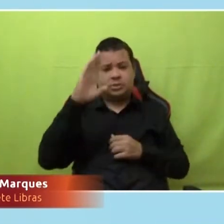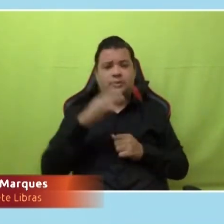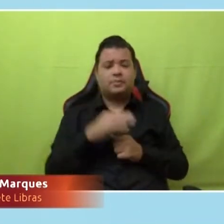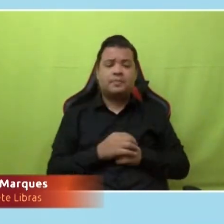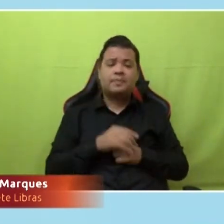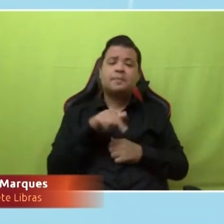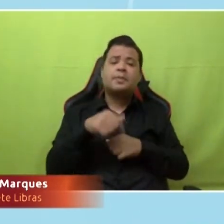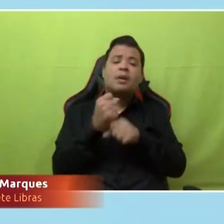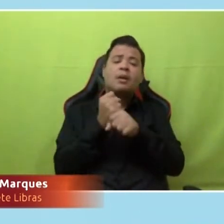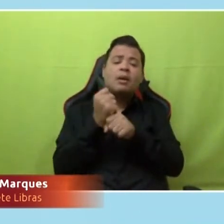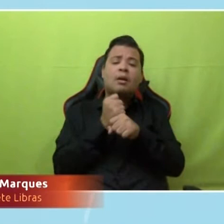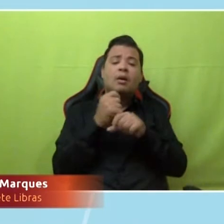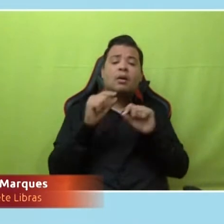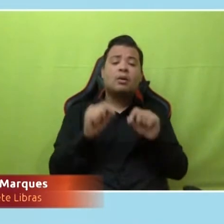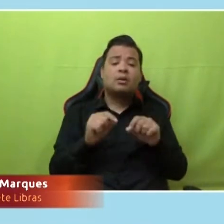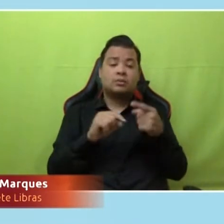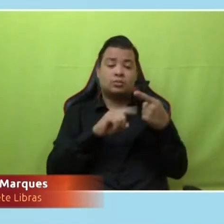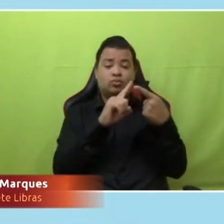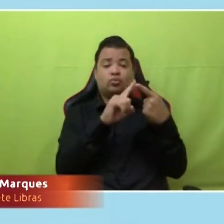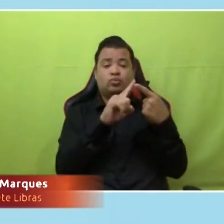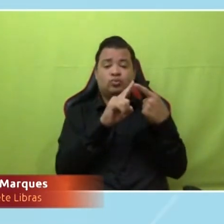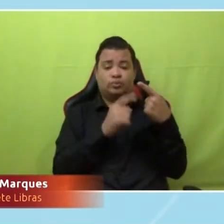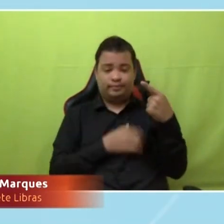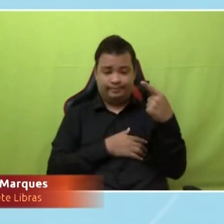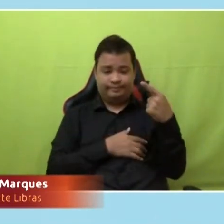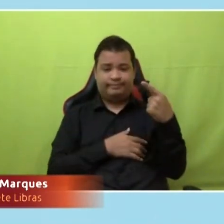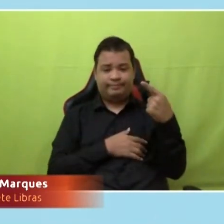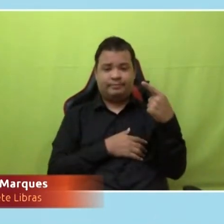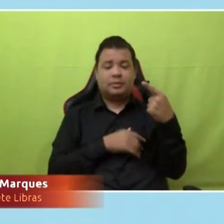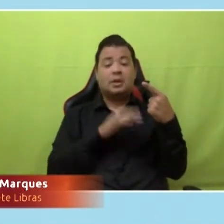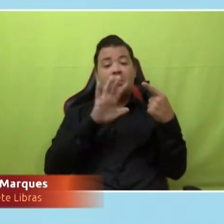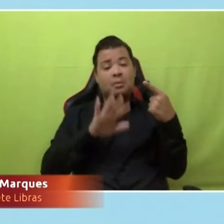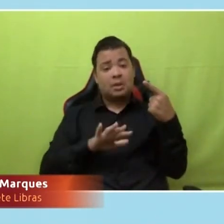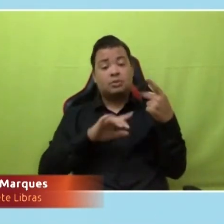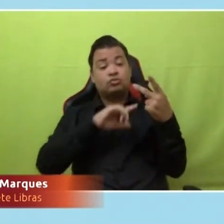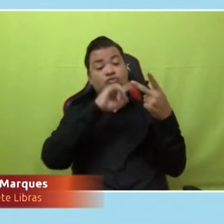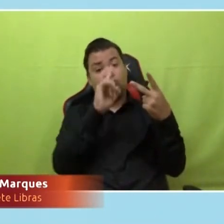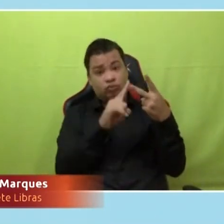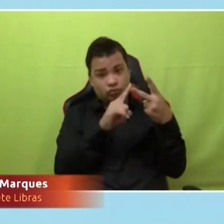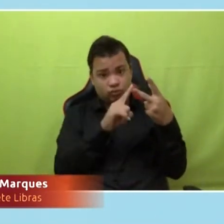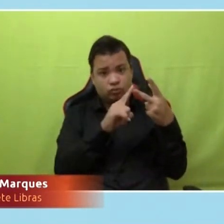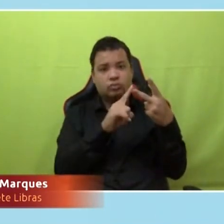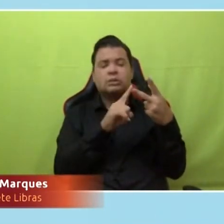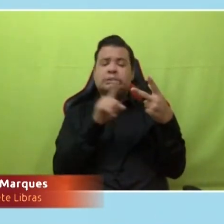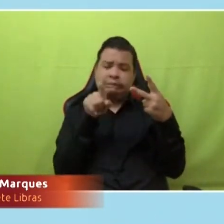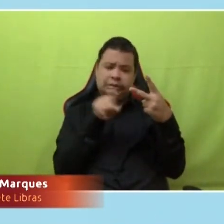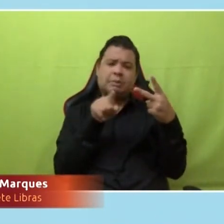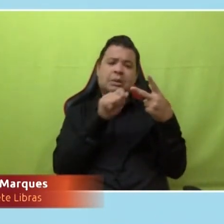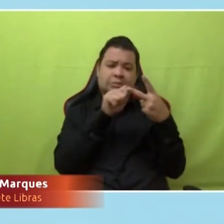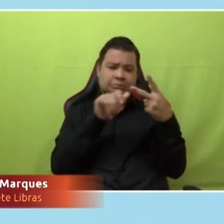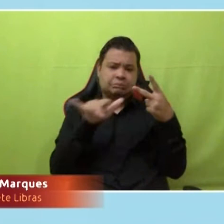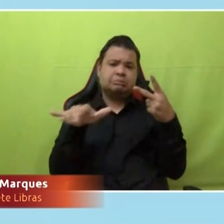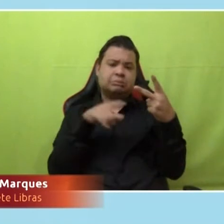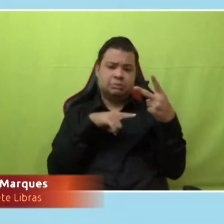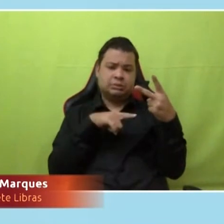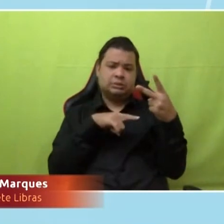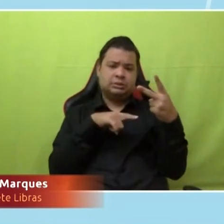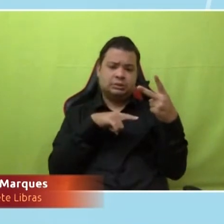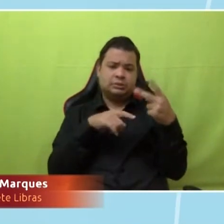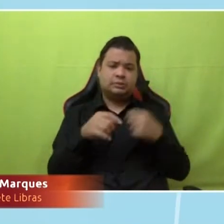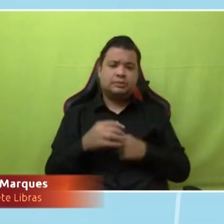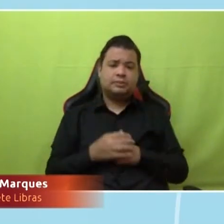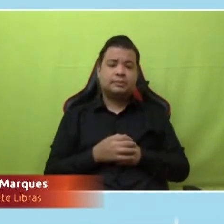de Goiás? O sorotipo 1. Mas o sorotipo 2 também circulou. A menção que você fez a achar um